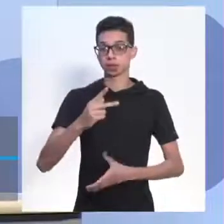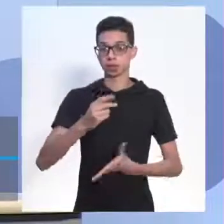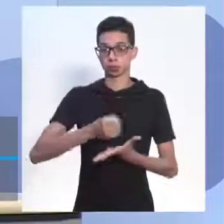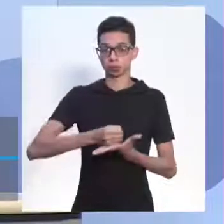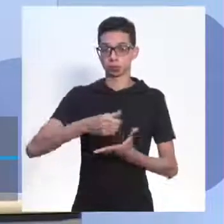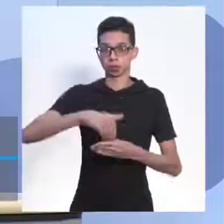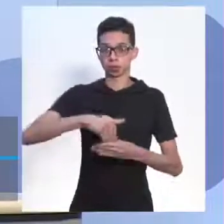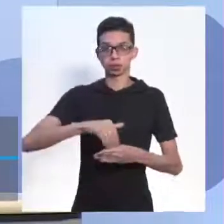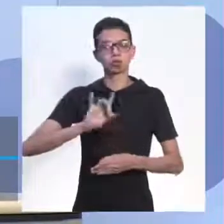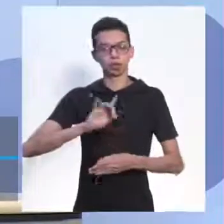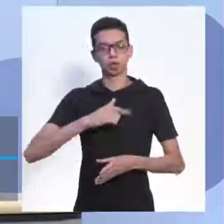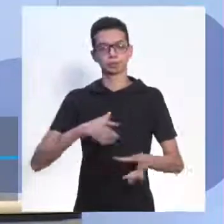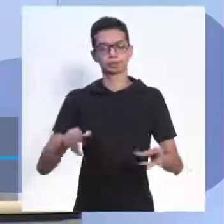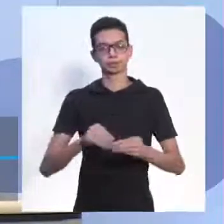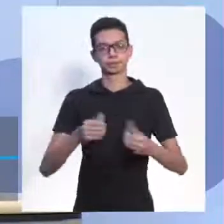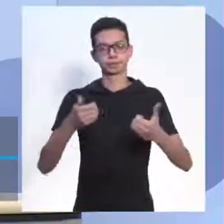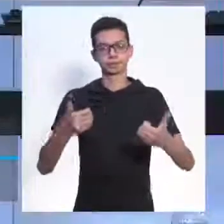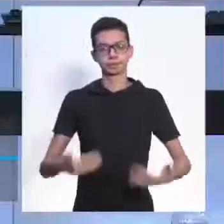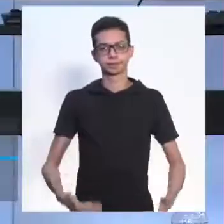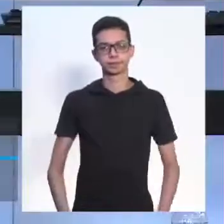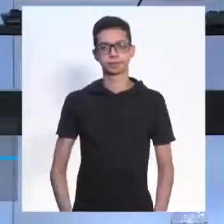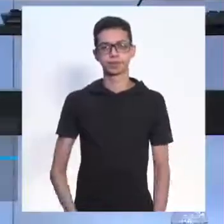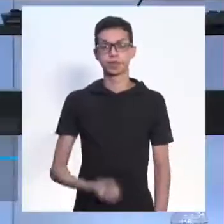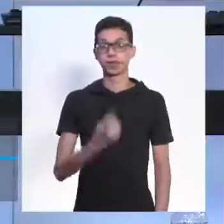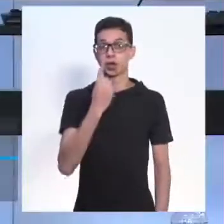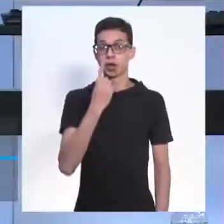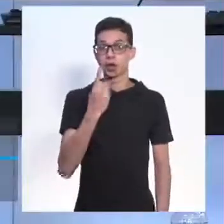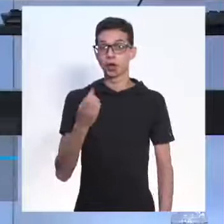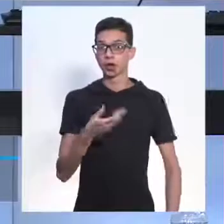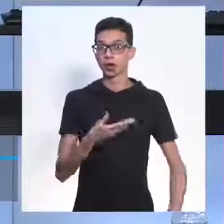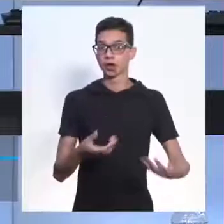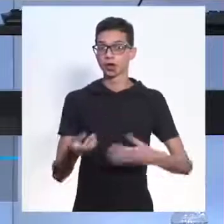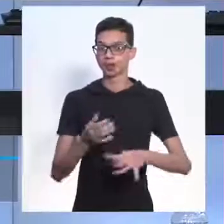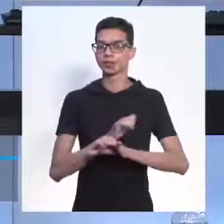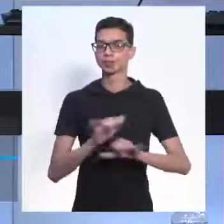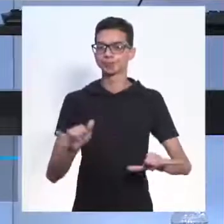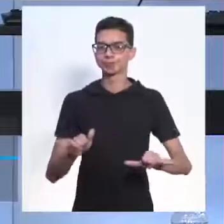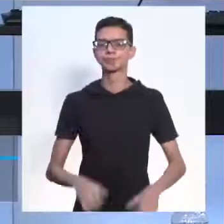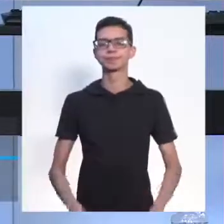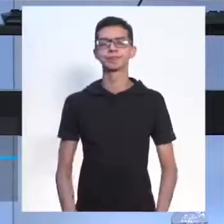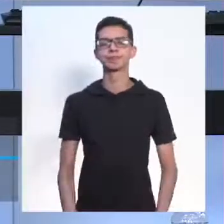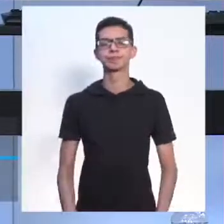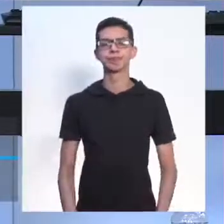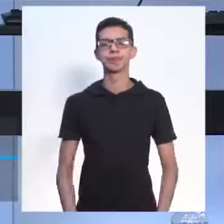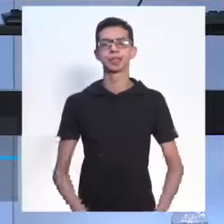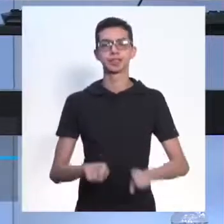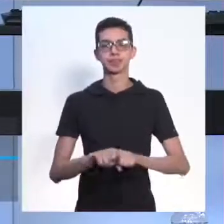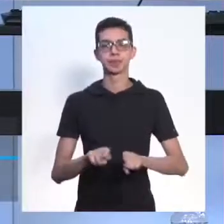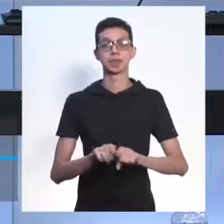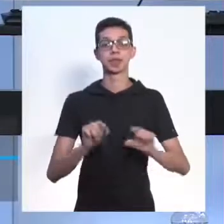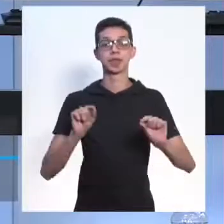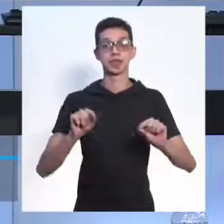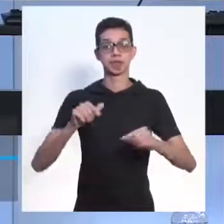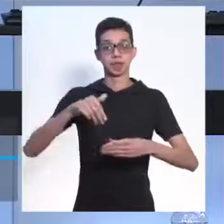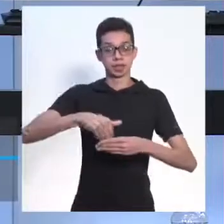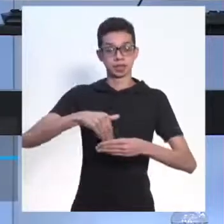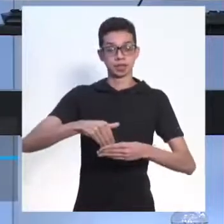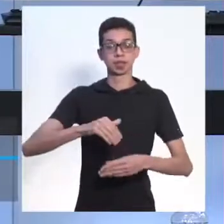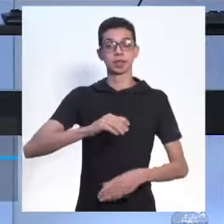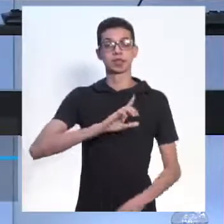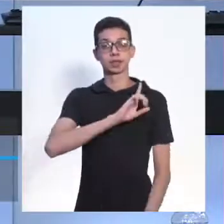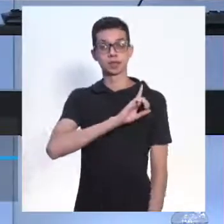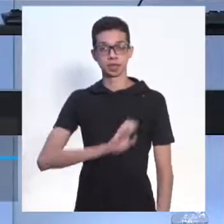Eleitoral Tá só aí para olhar e já estamos aqui nos atualizando próximo o candidato a deputado federal e estadual